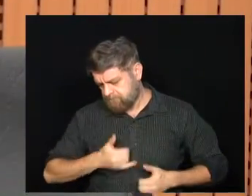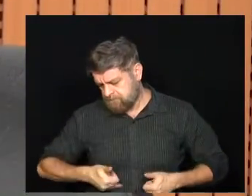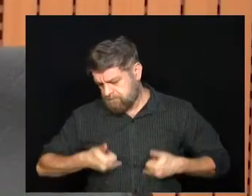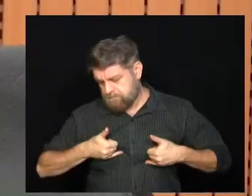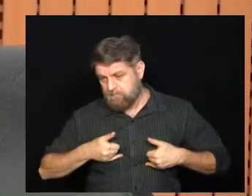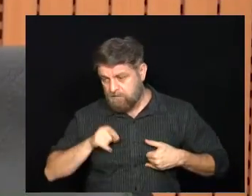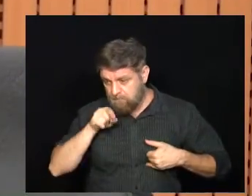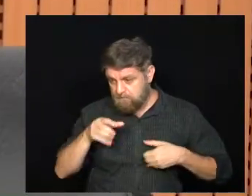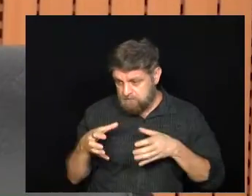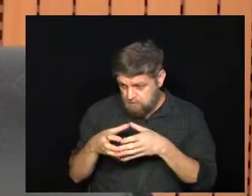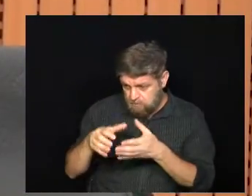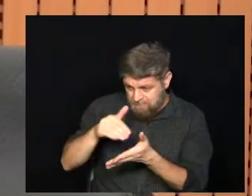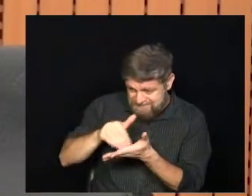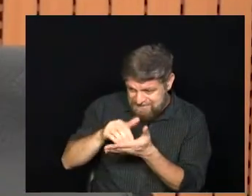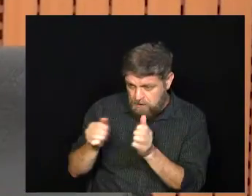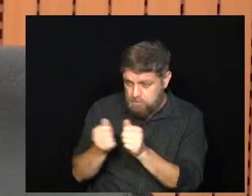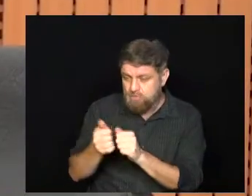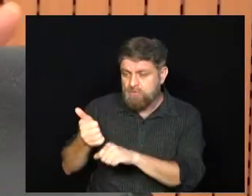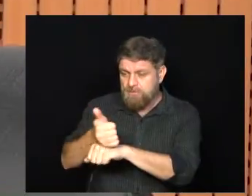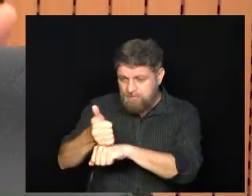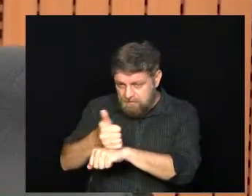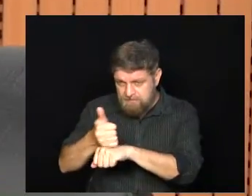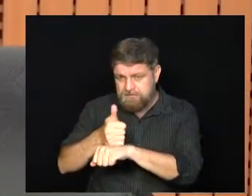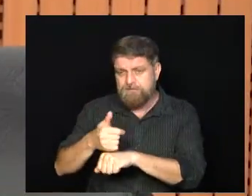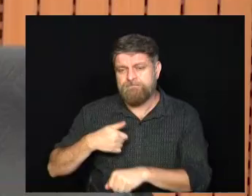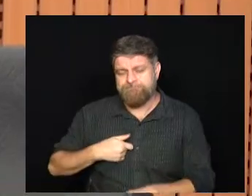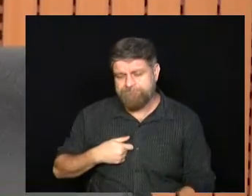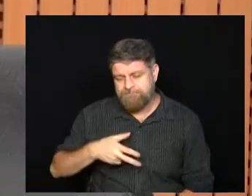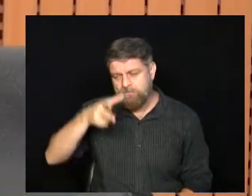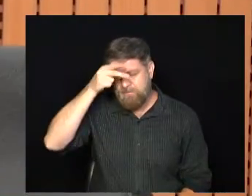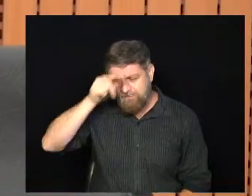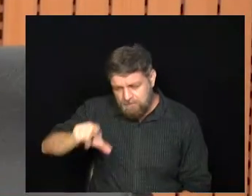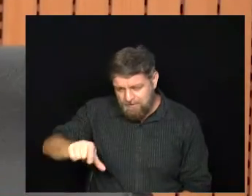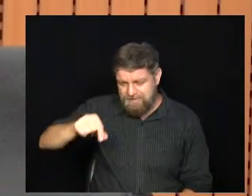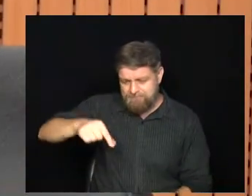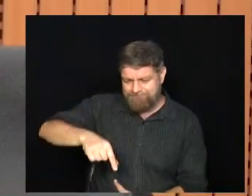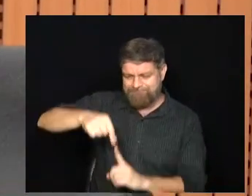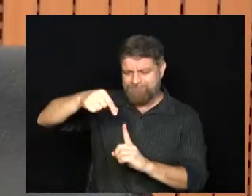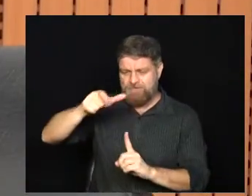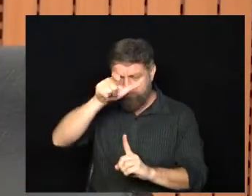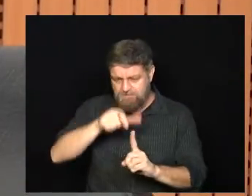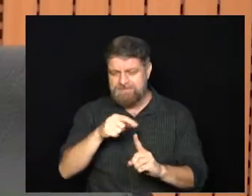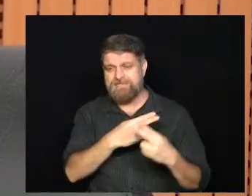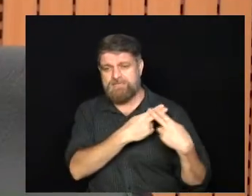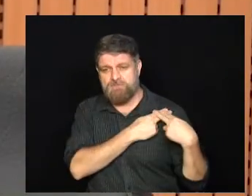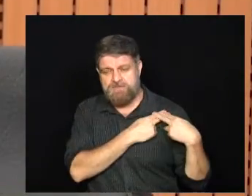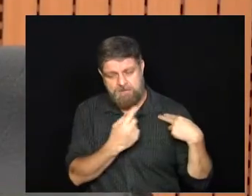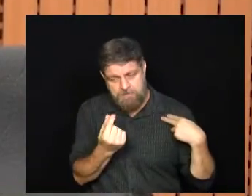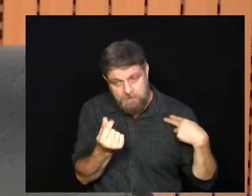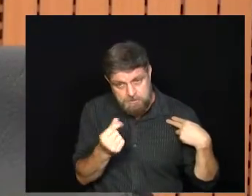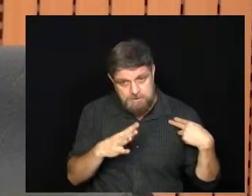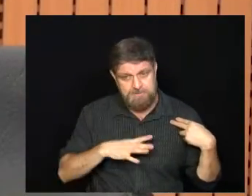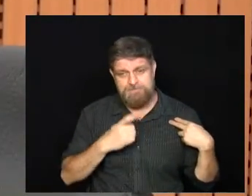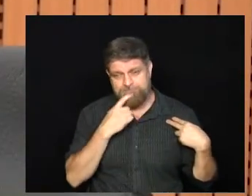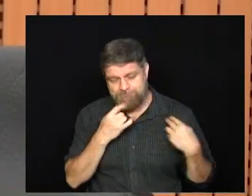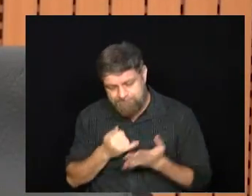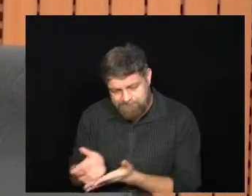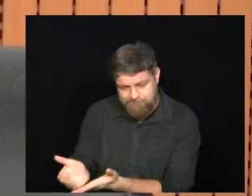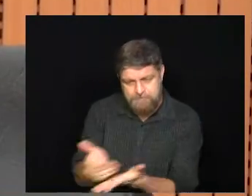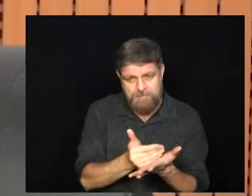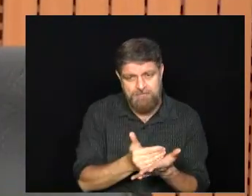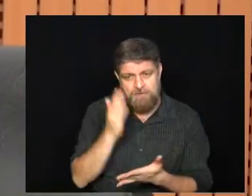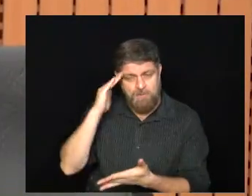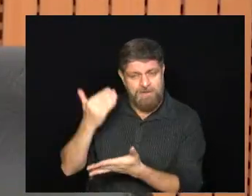sua equipe. Isso é mérito do prefeito, que escolheu, de vocês, que fazem o trabalho. Realmente é uma secretaria que eu acredito